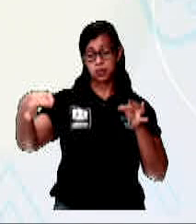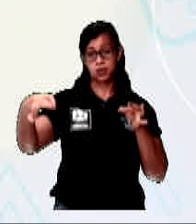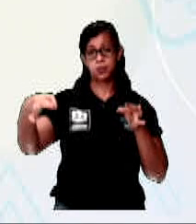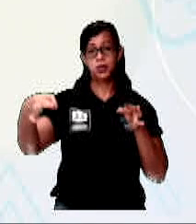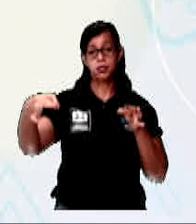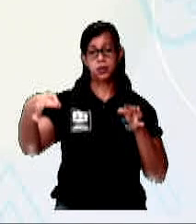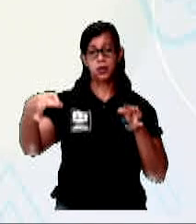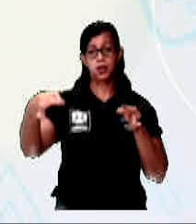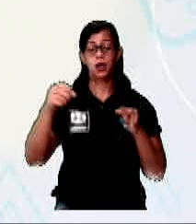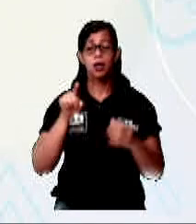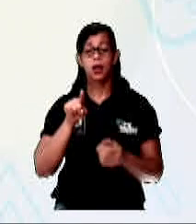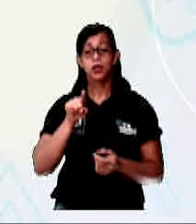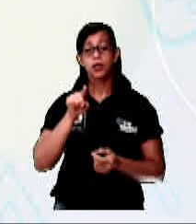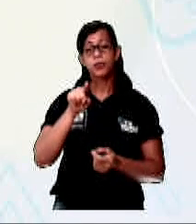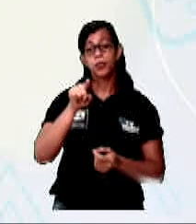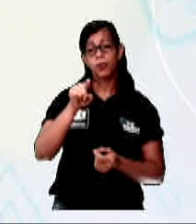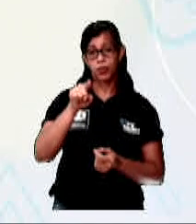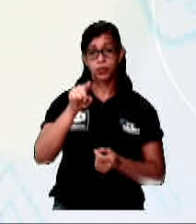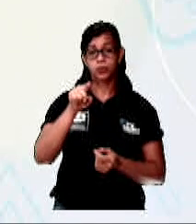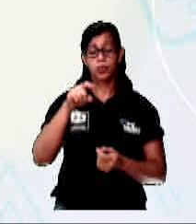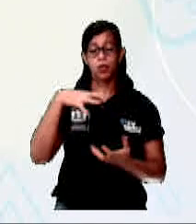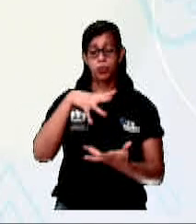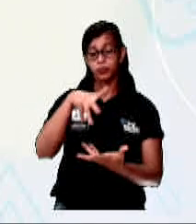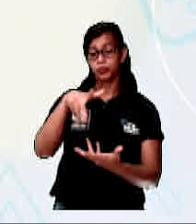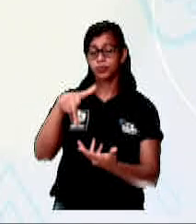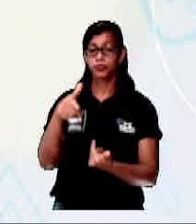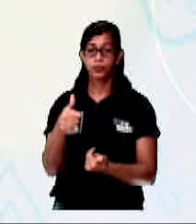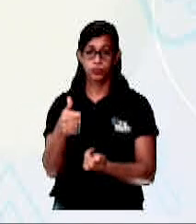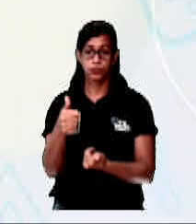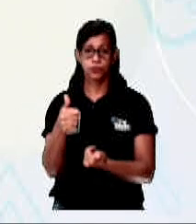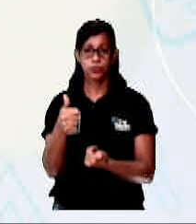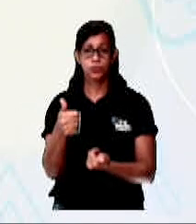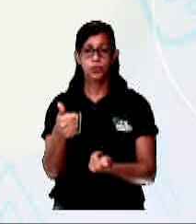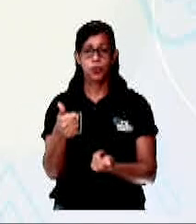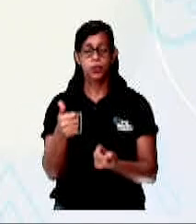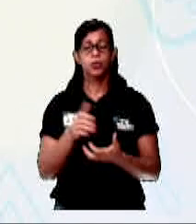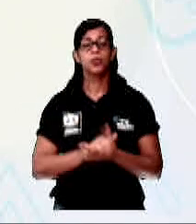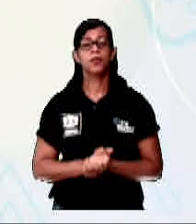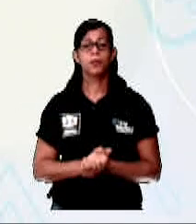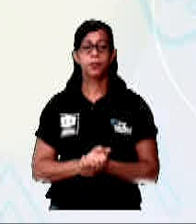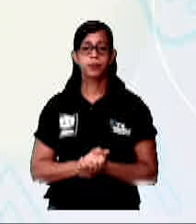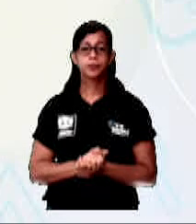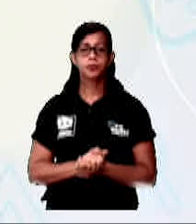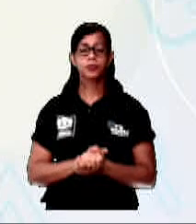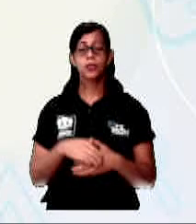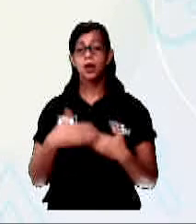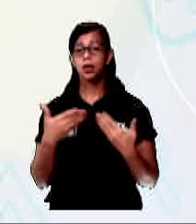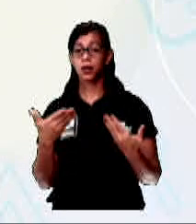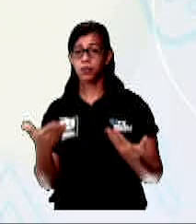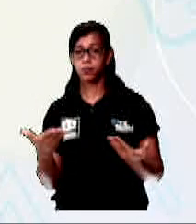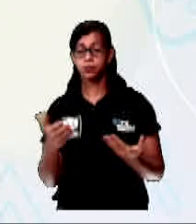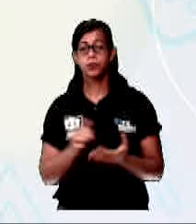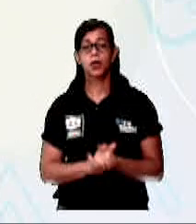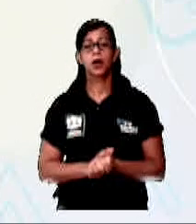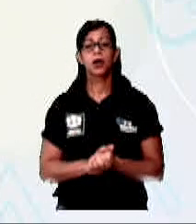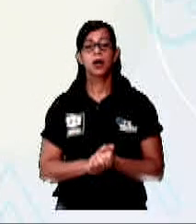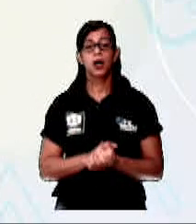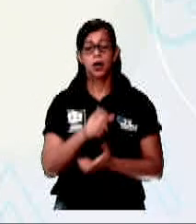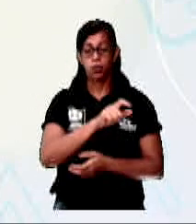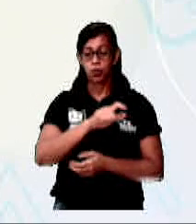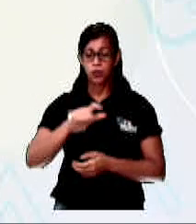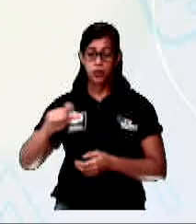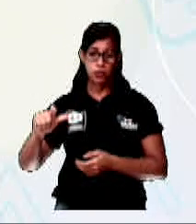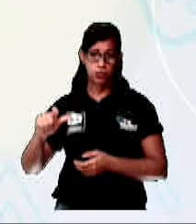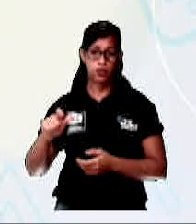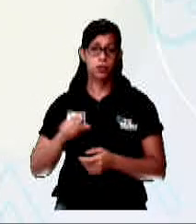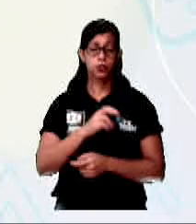ponto qualquer da superfície terrestre em relação à linha do Equador, em relação à horizontal, né?